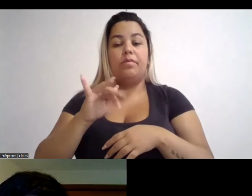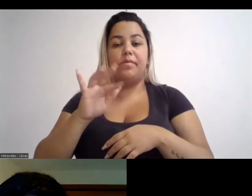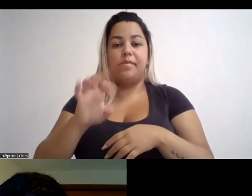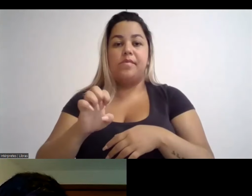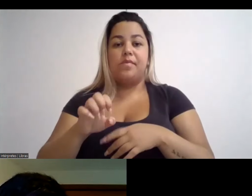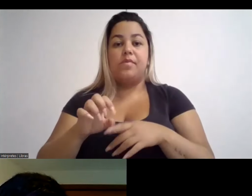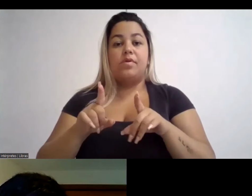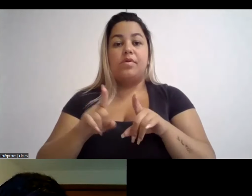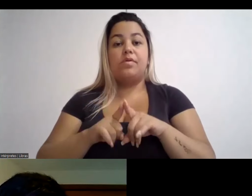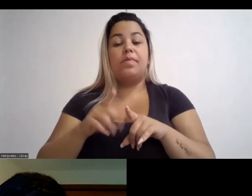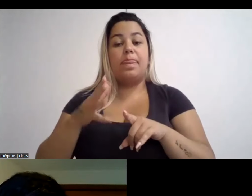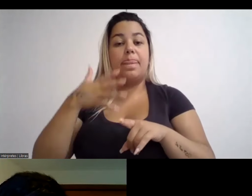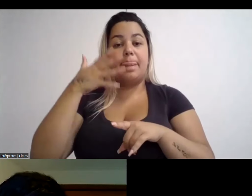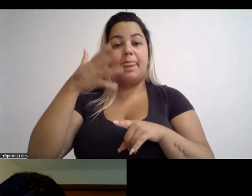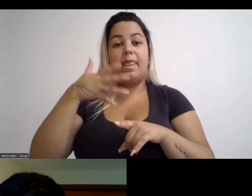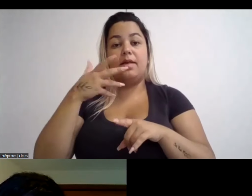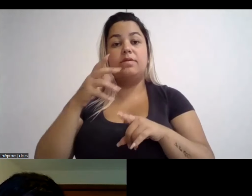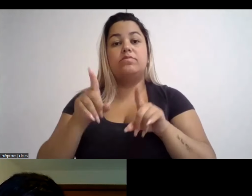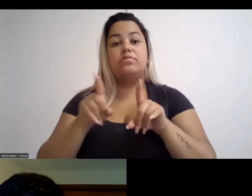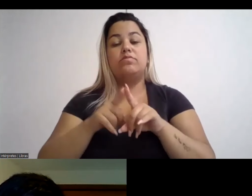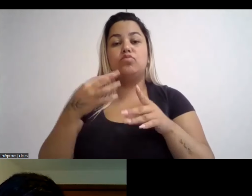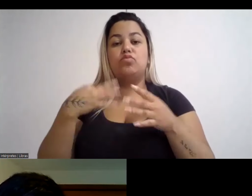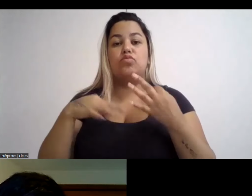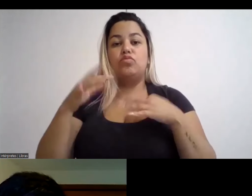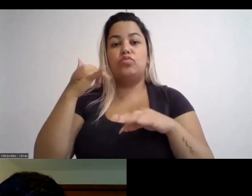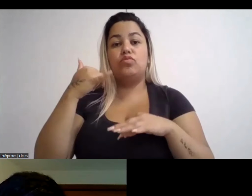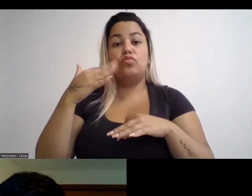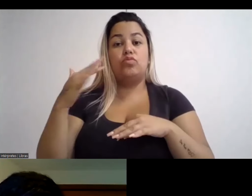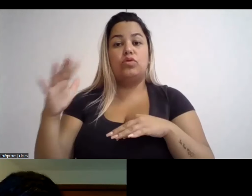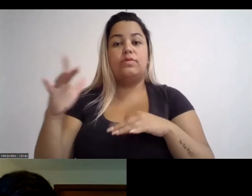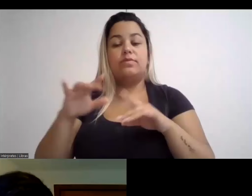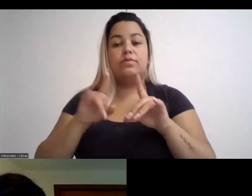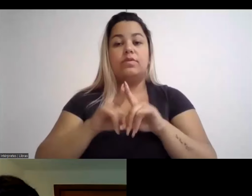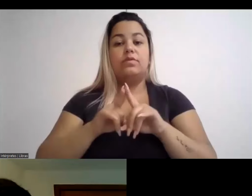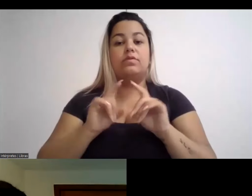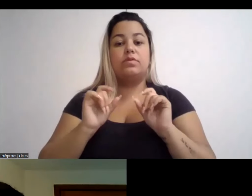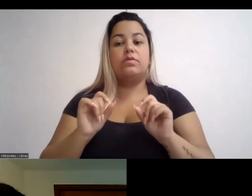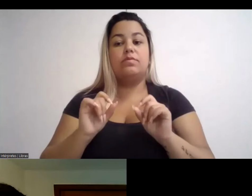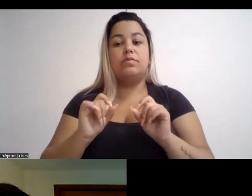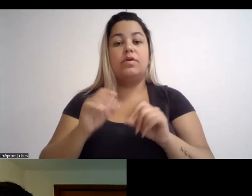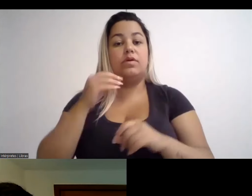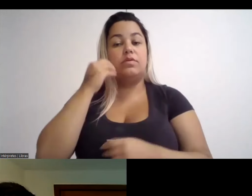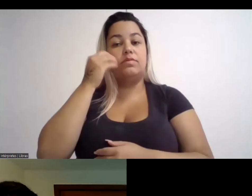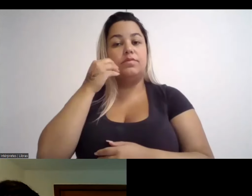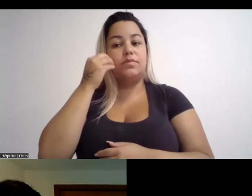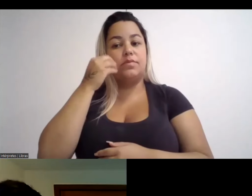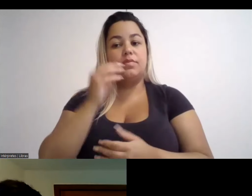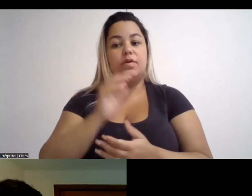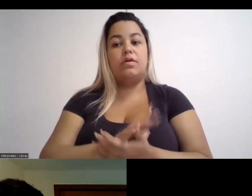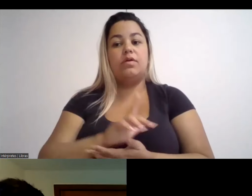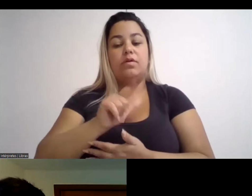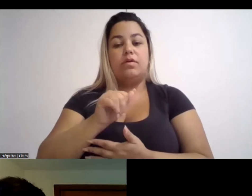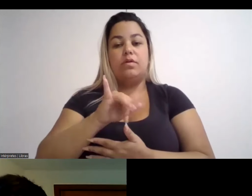do livro Turismo Criativo, uma viagem por culturas, encontros e experiências. Larissa, muito obrigada pela